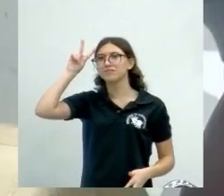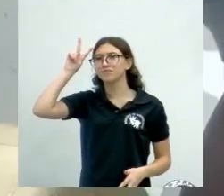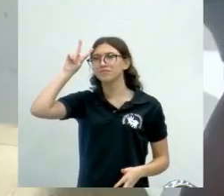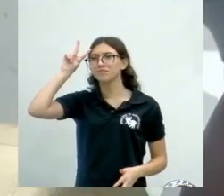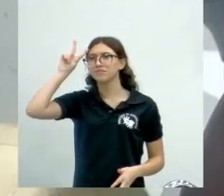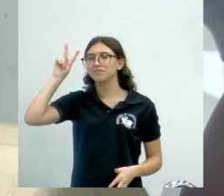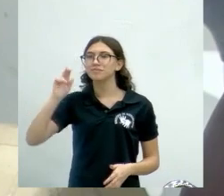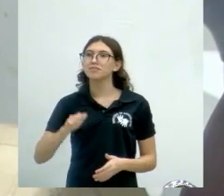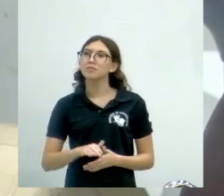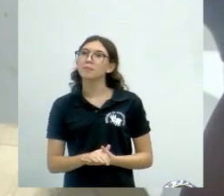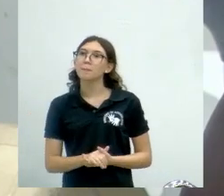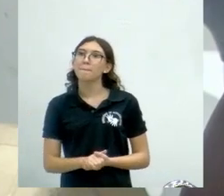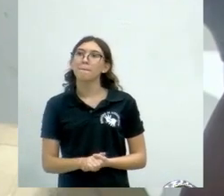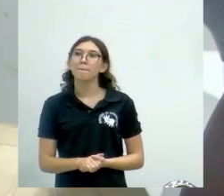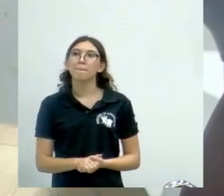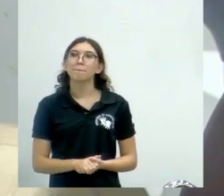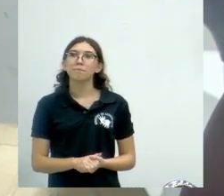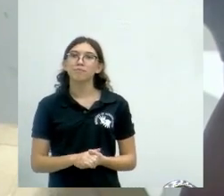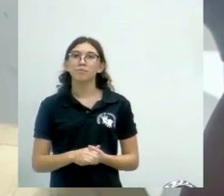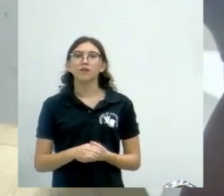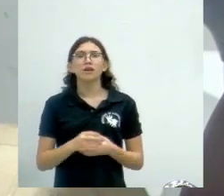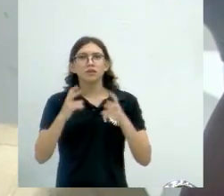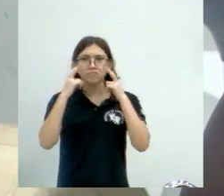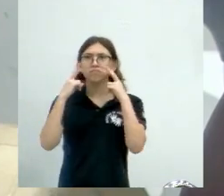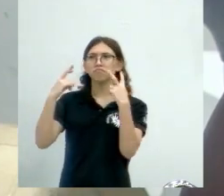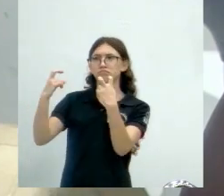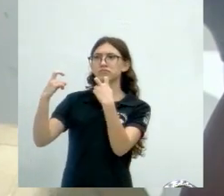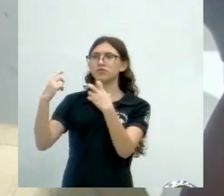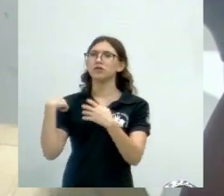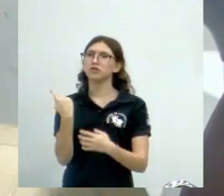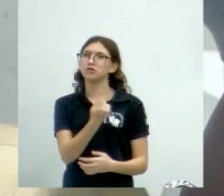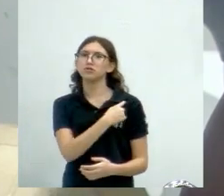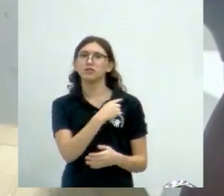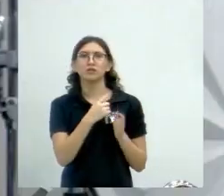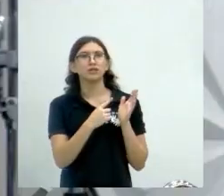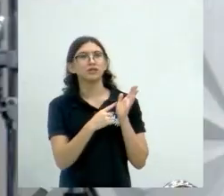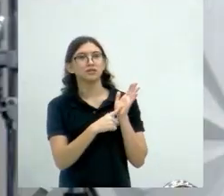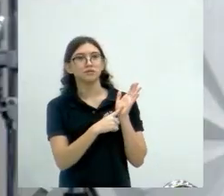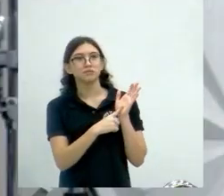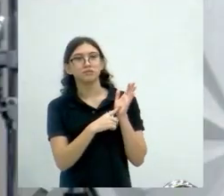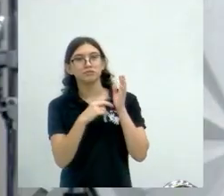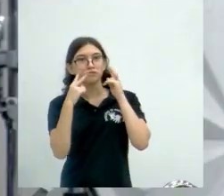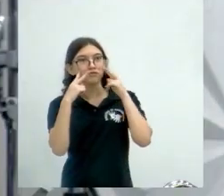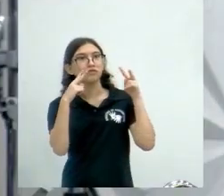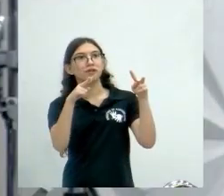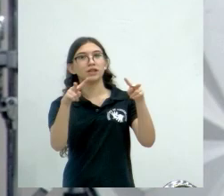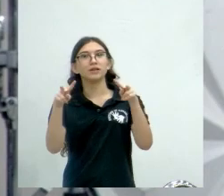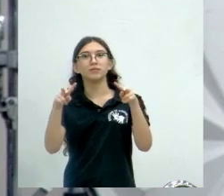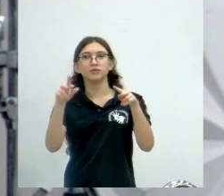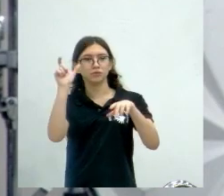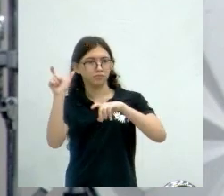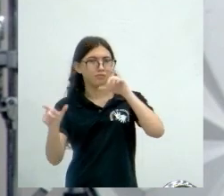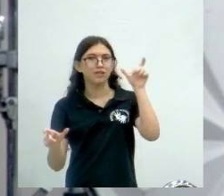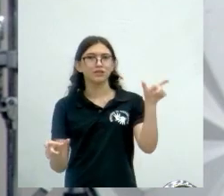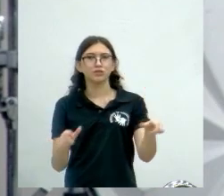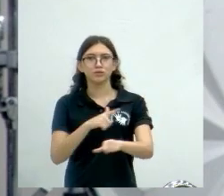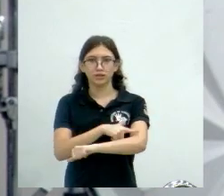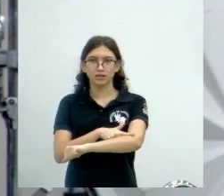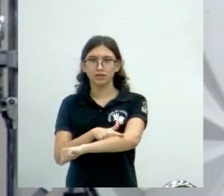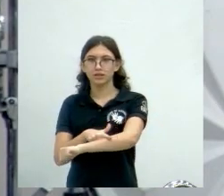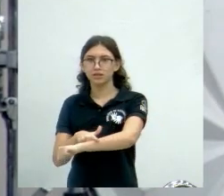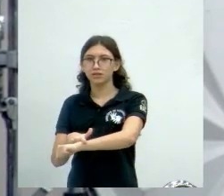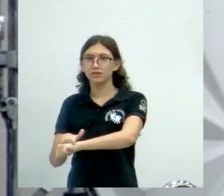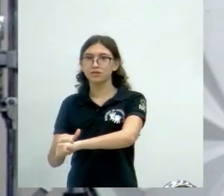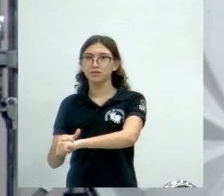é muito interessante ver relatos sobre pessoas sendo disciplinadas. Eu digo que é interessante porque algumas pessoas eram disciplinadas pelo corte